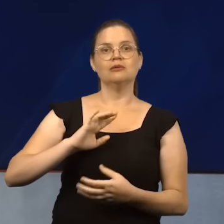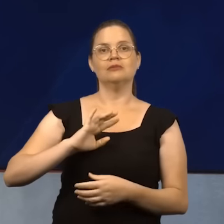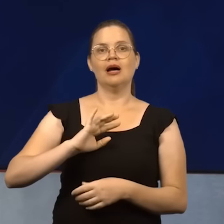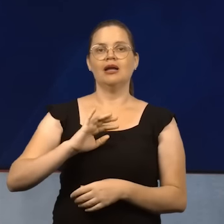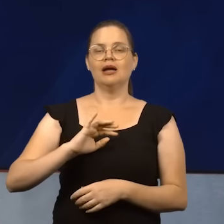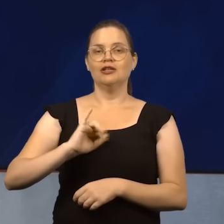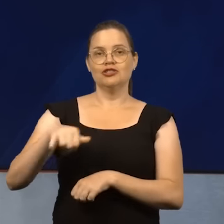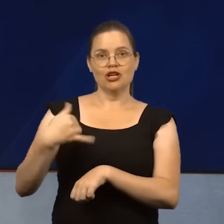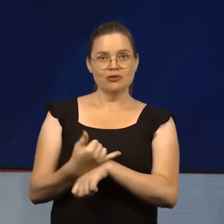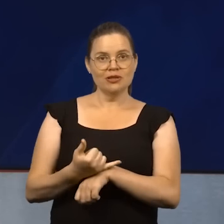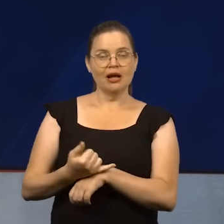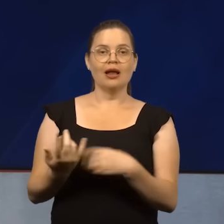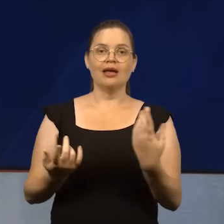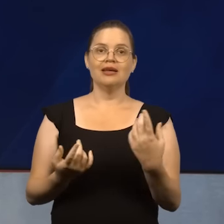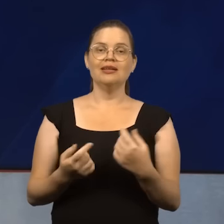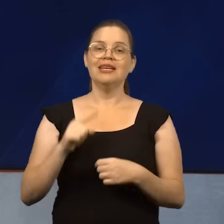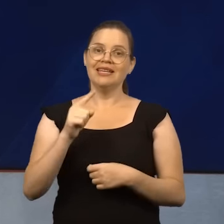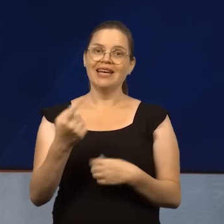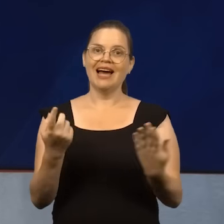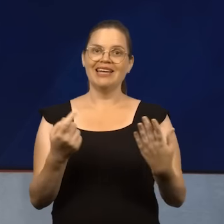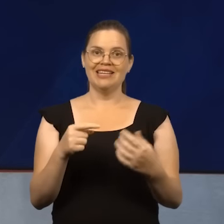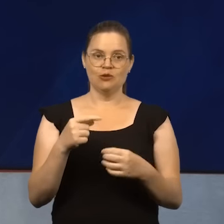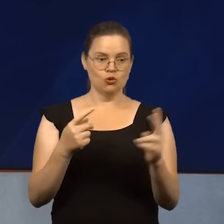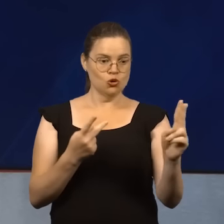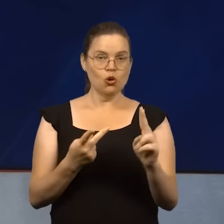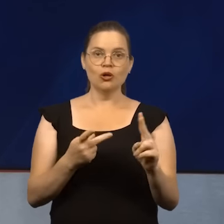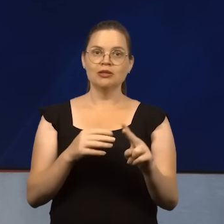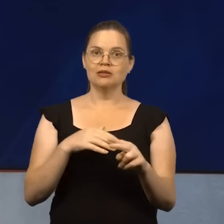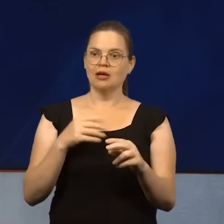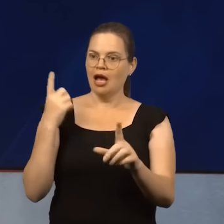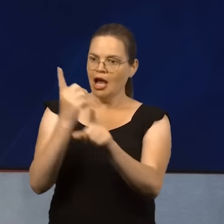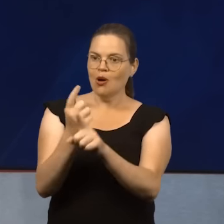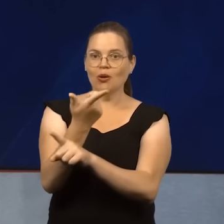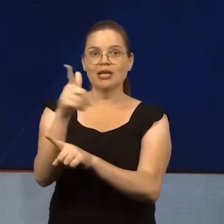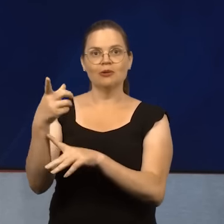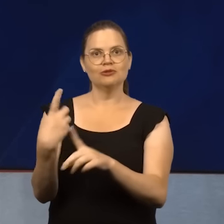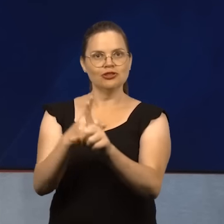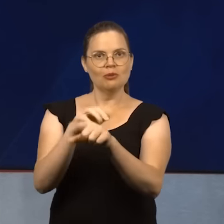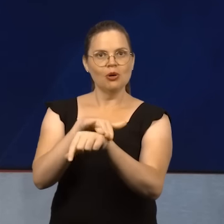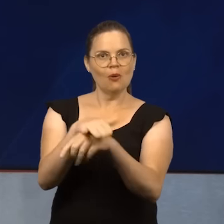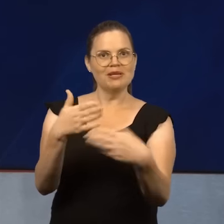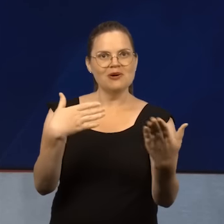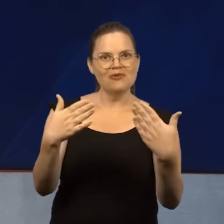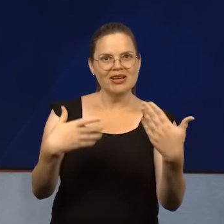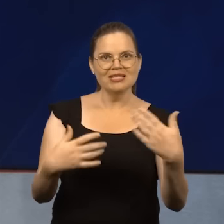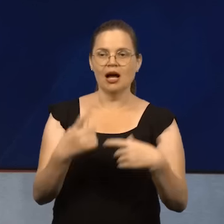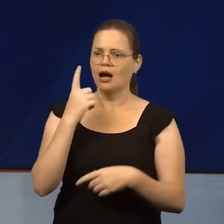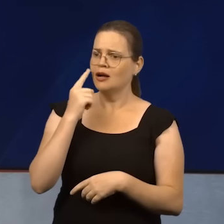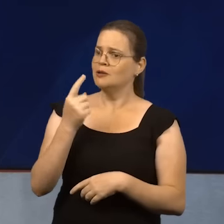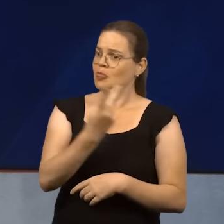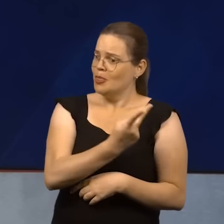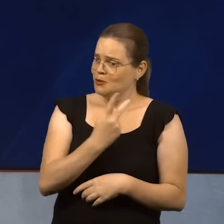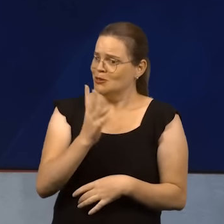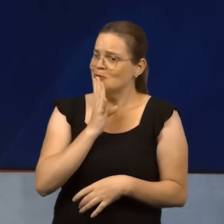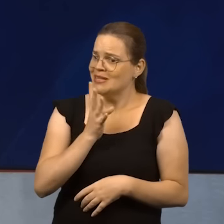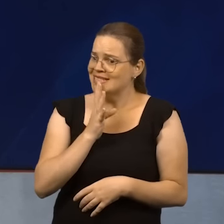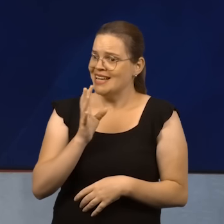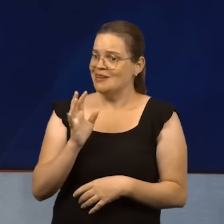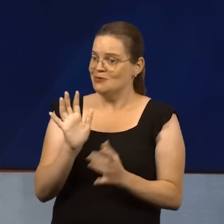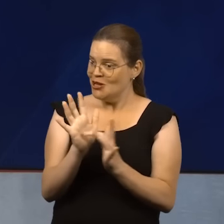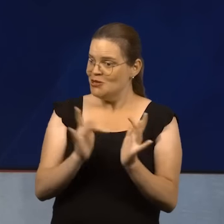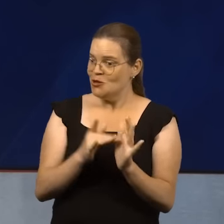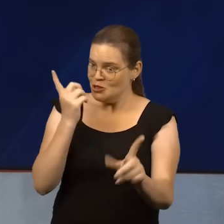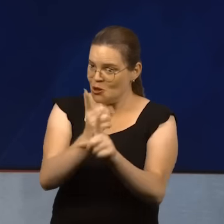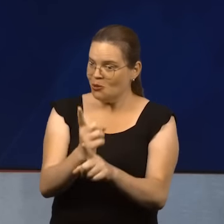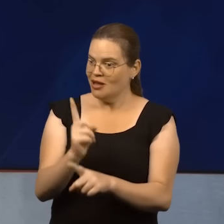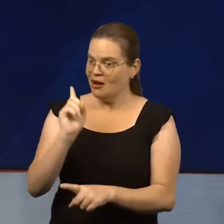e começam a relatar: nós encontramos o Salvador. Ele ressuscitou. Ele está vivo.